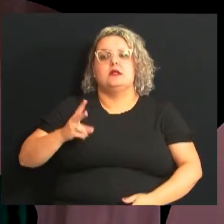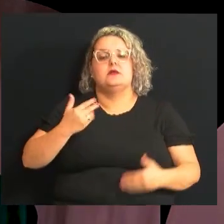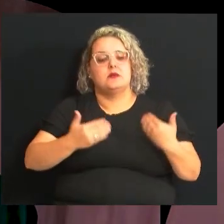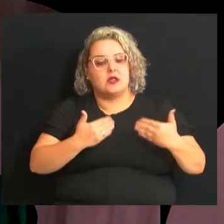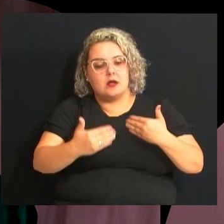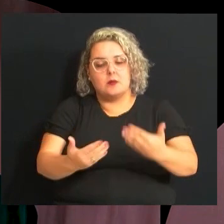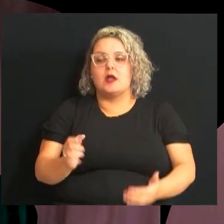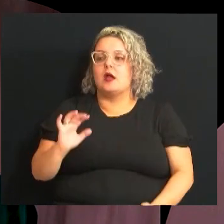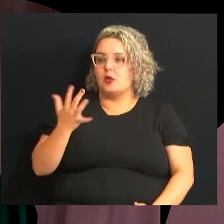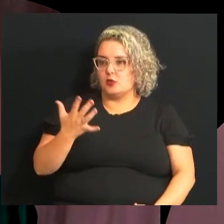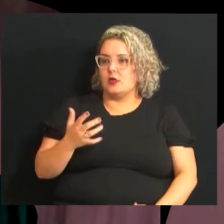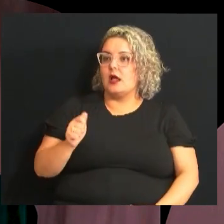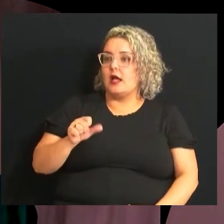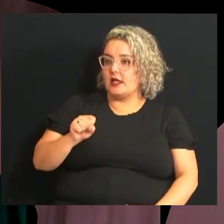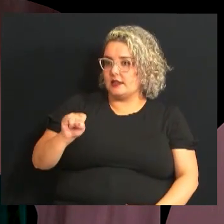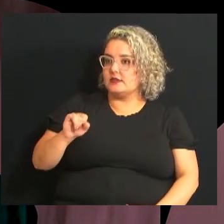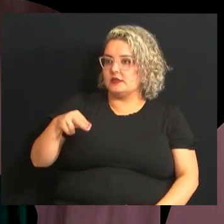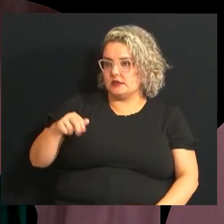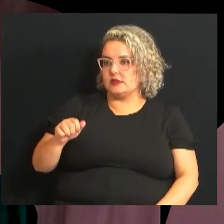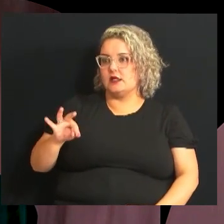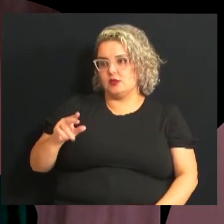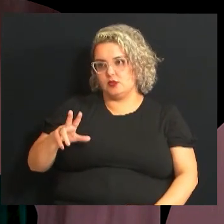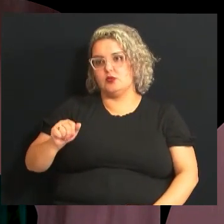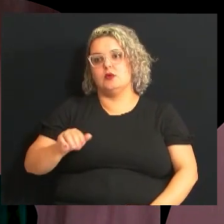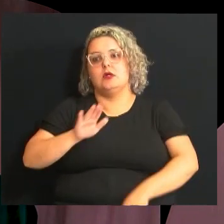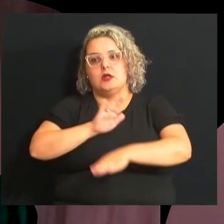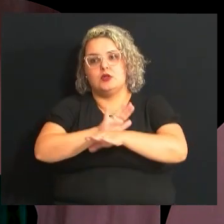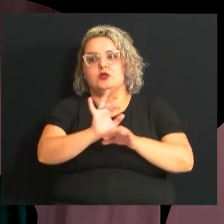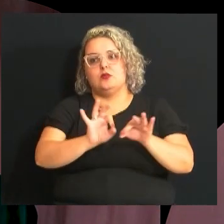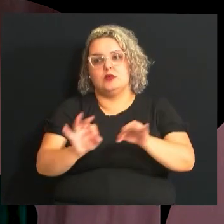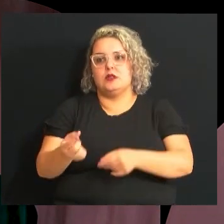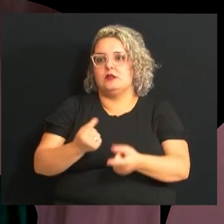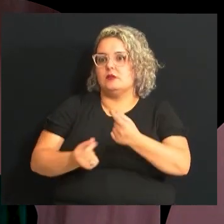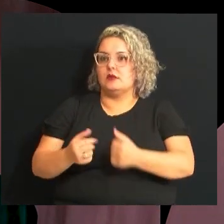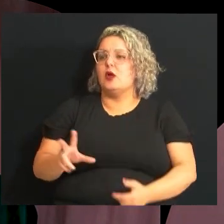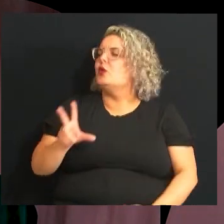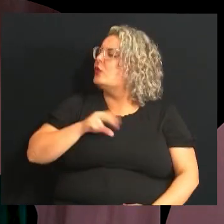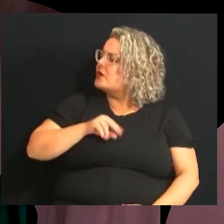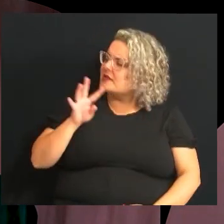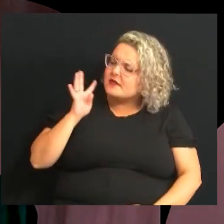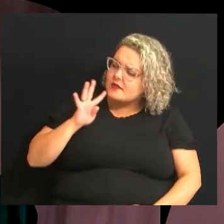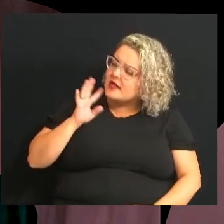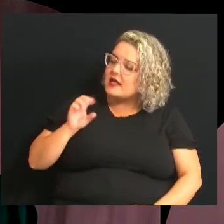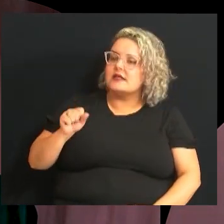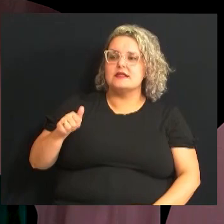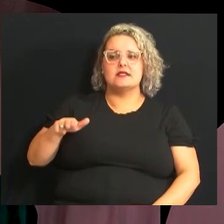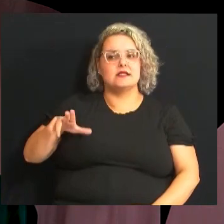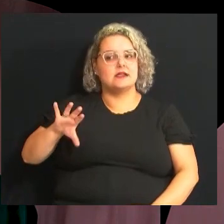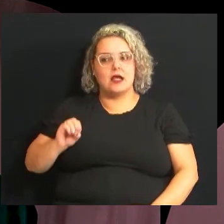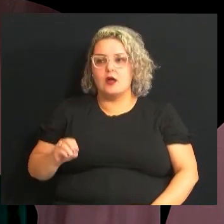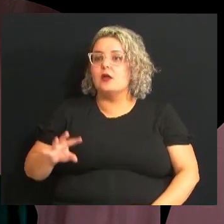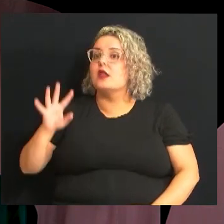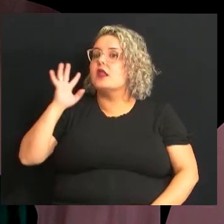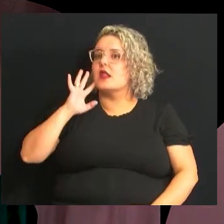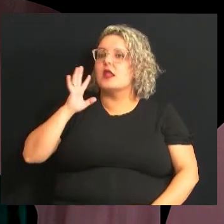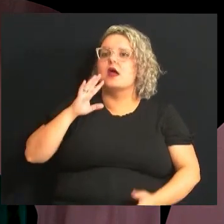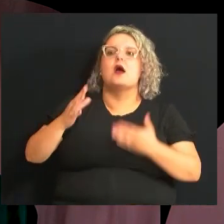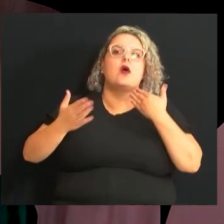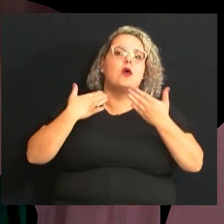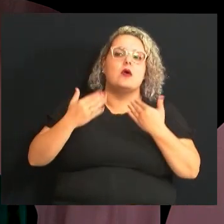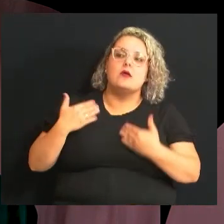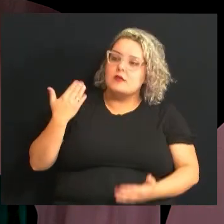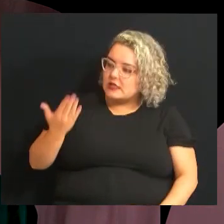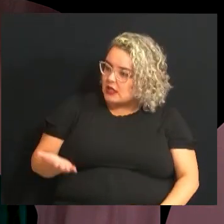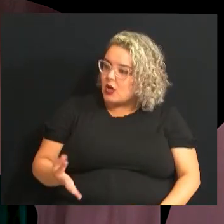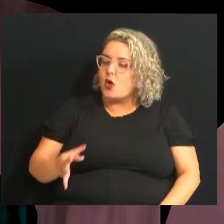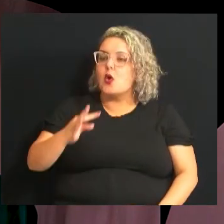pouco disso. Então, essa recorrência, essa assinatura ajuda até no planejamento financeiro para as pessoas.